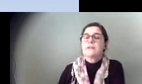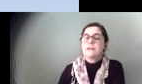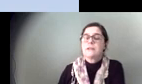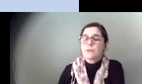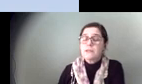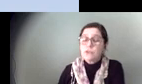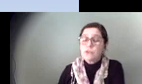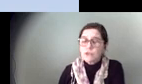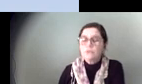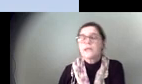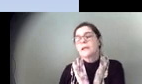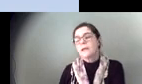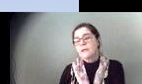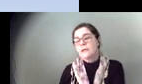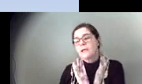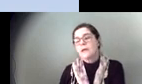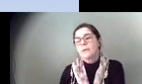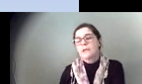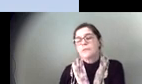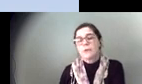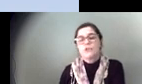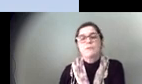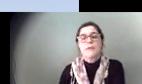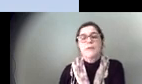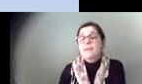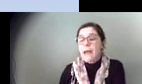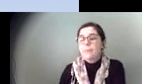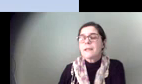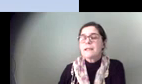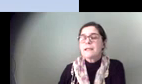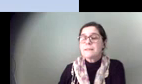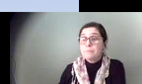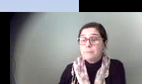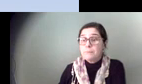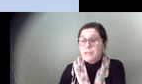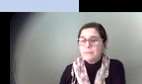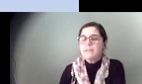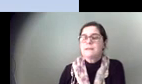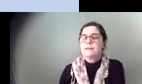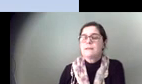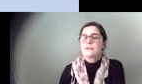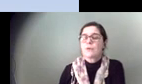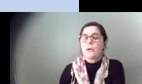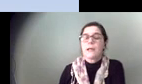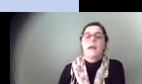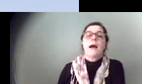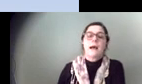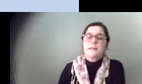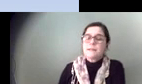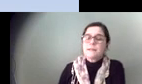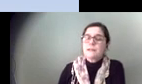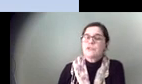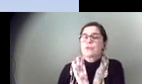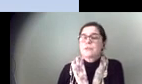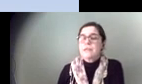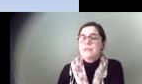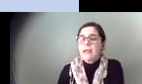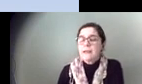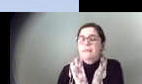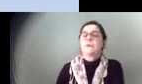e exigindo dele aquilo que ele realmente pode dar para ele permanecer na escola. Aí sim a